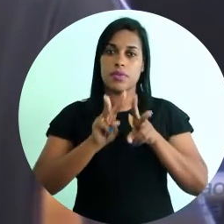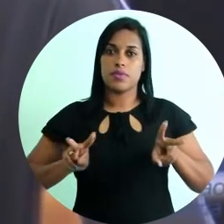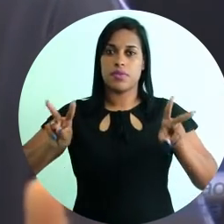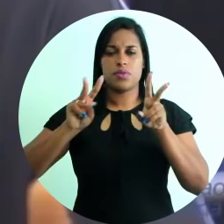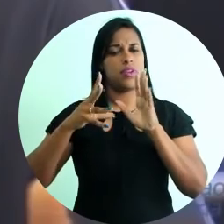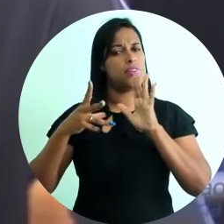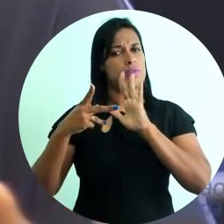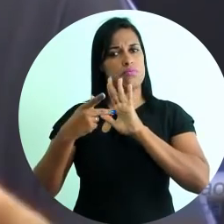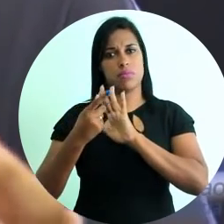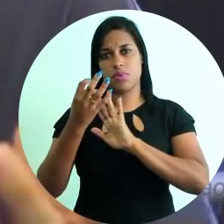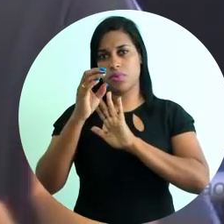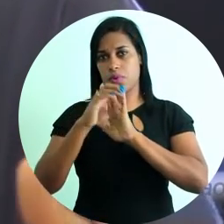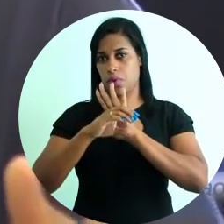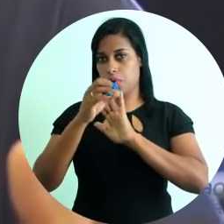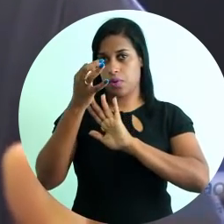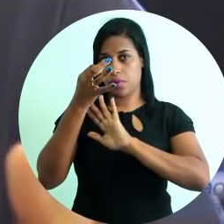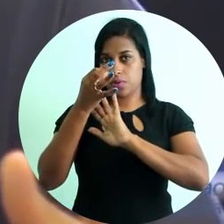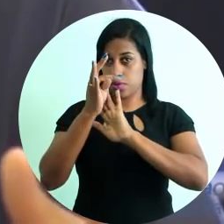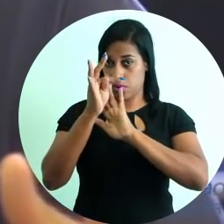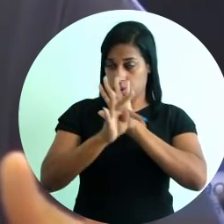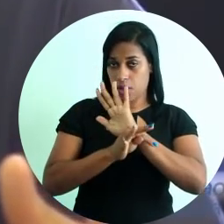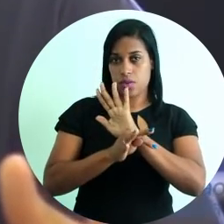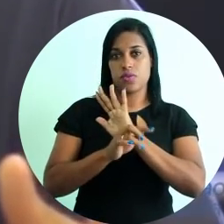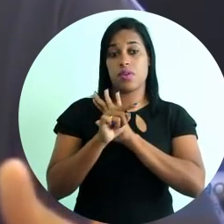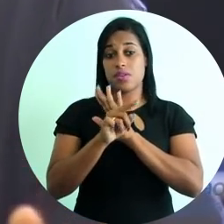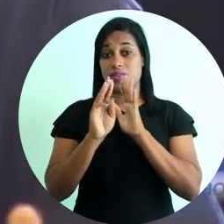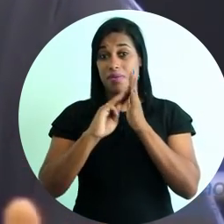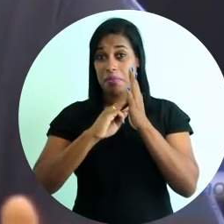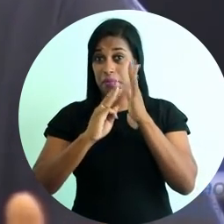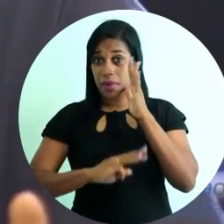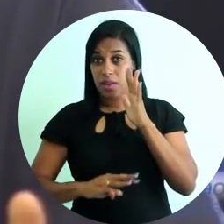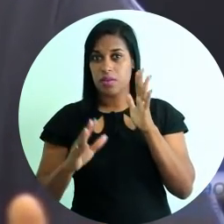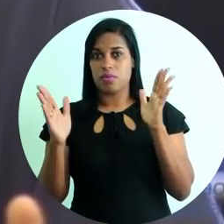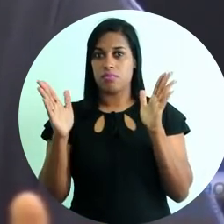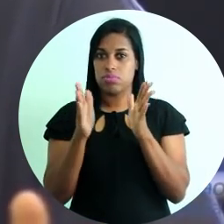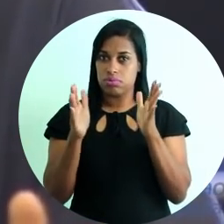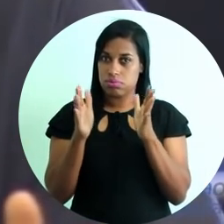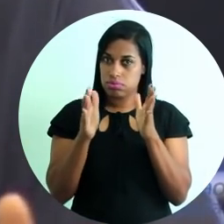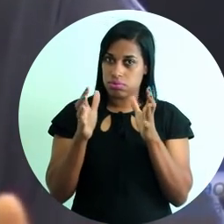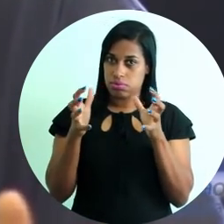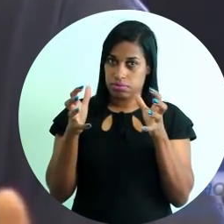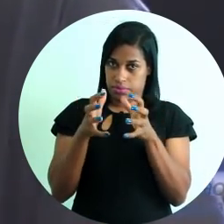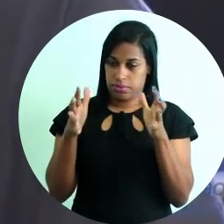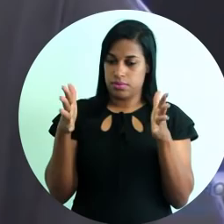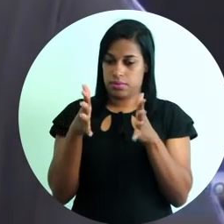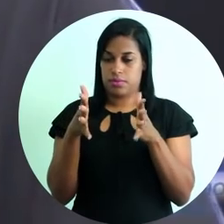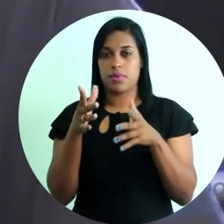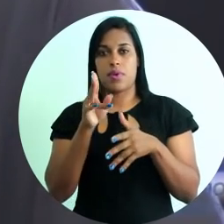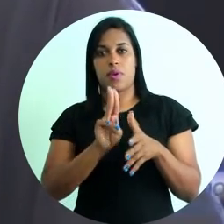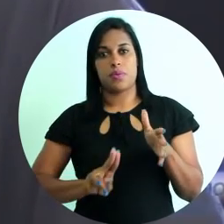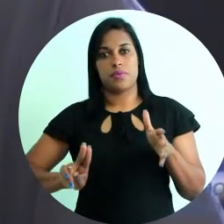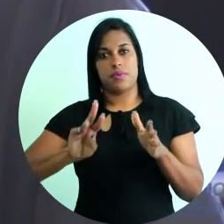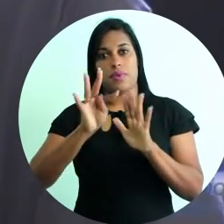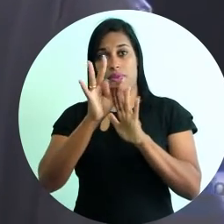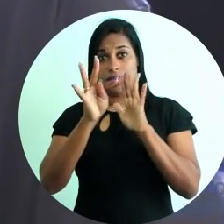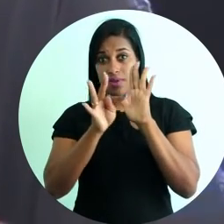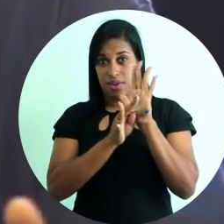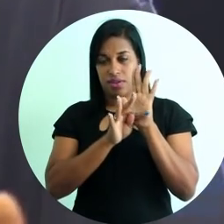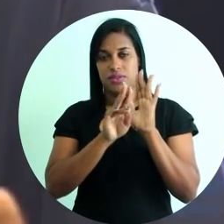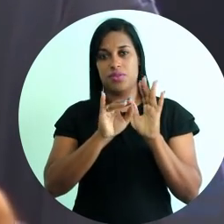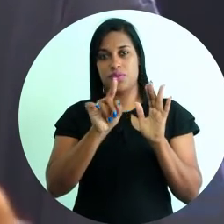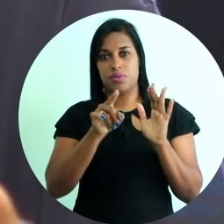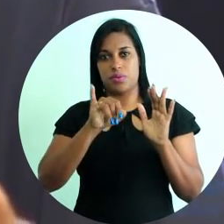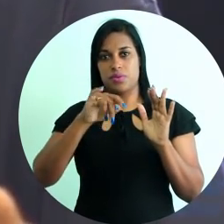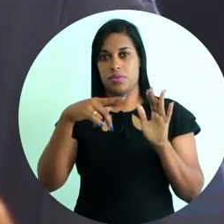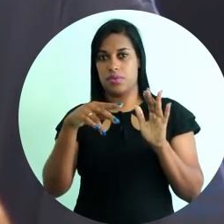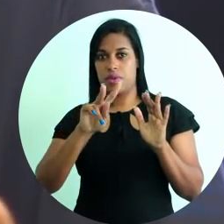todo o conteúdo do texto. Esse método de compressão que é usado, por exemplo, em arquivos de texto, com zip,